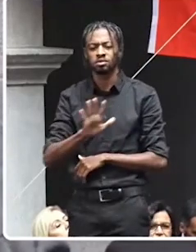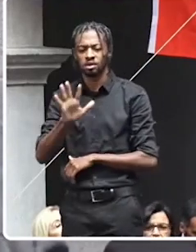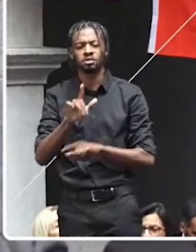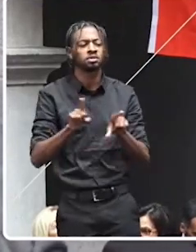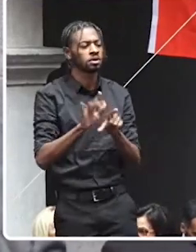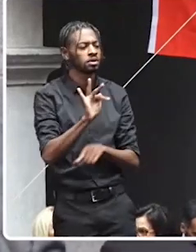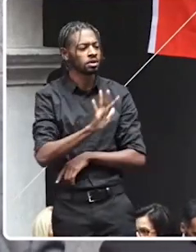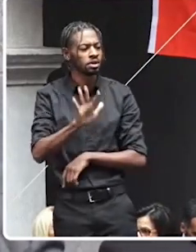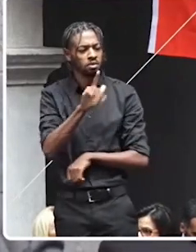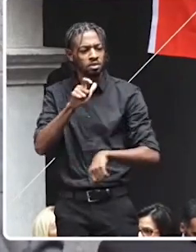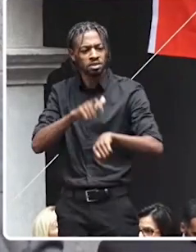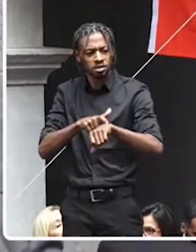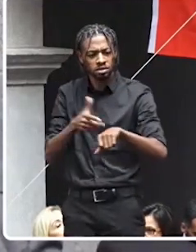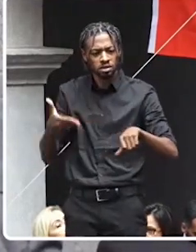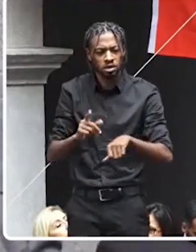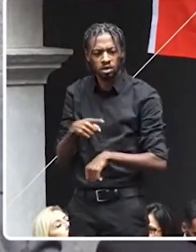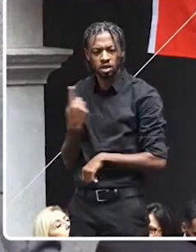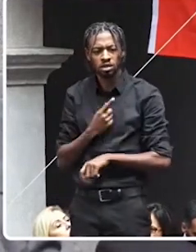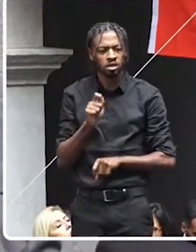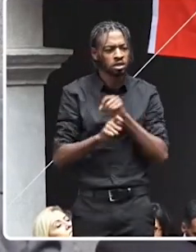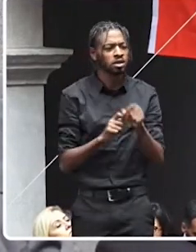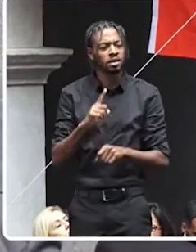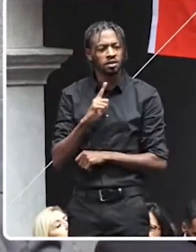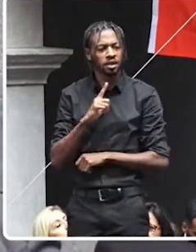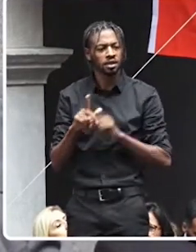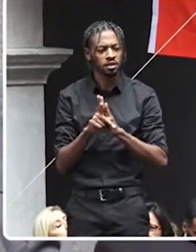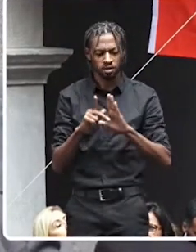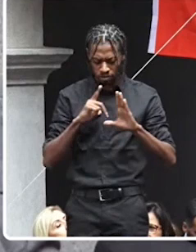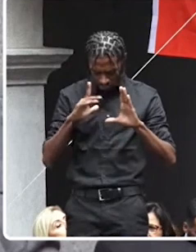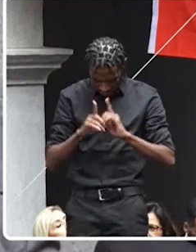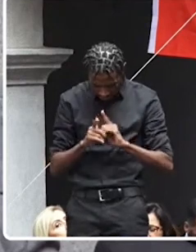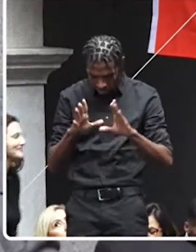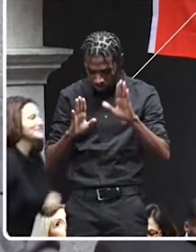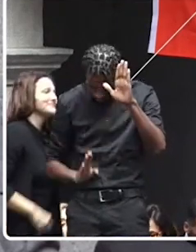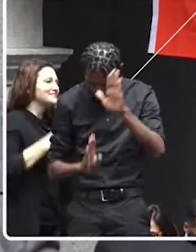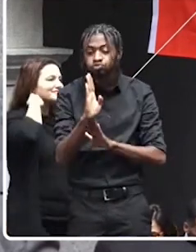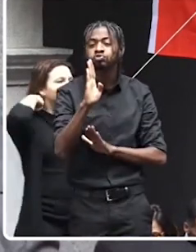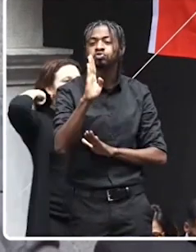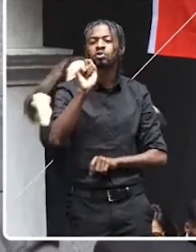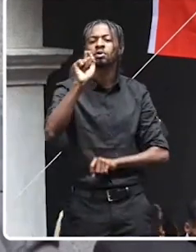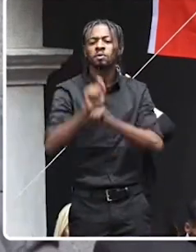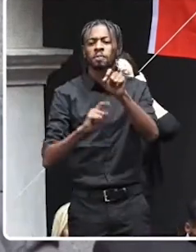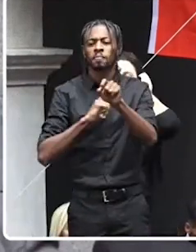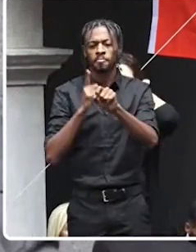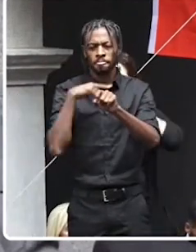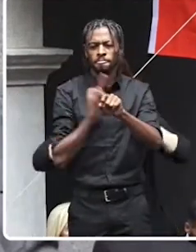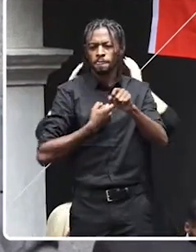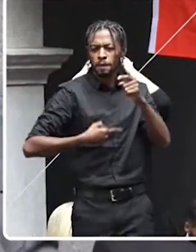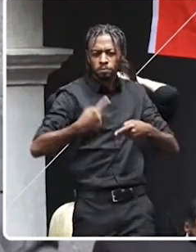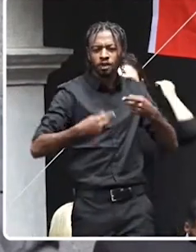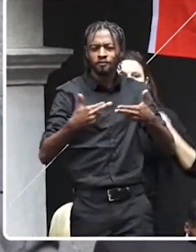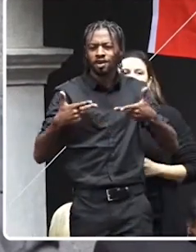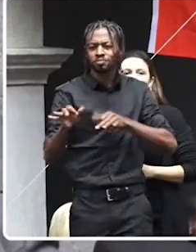Neste momento, deveríamos ter o ápice da democracia, com a disputa entre os vários